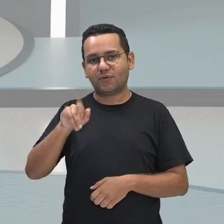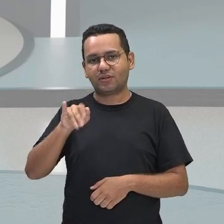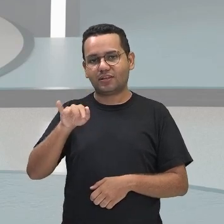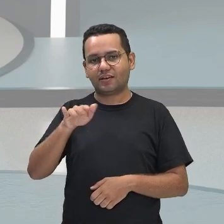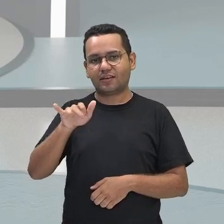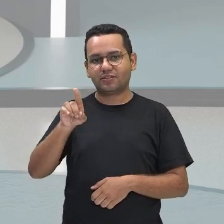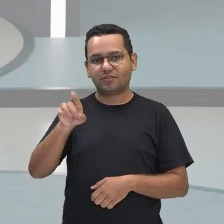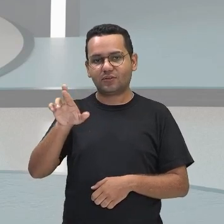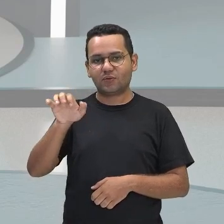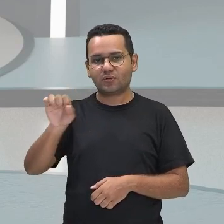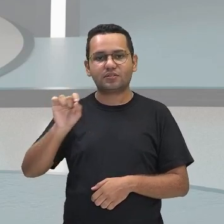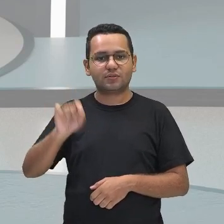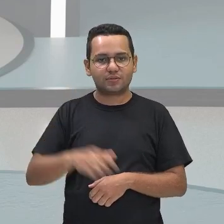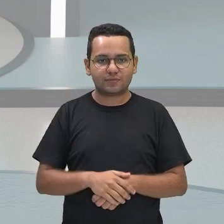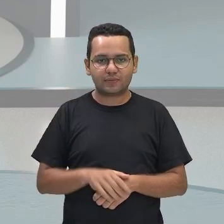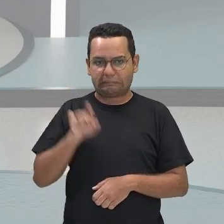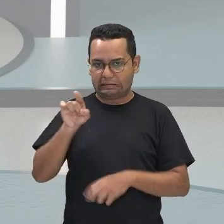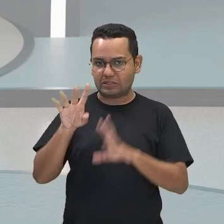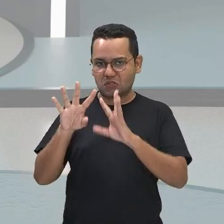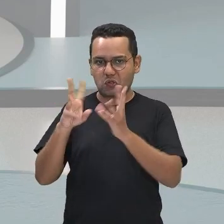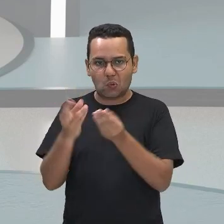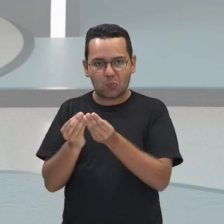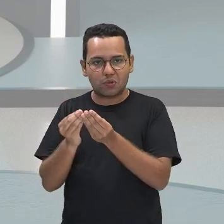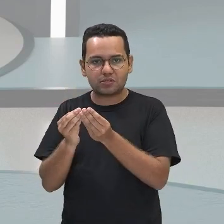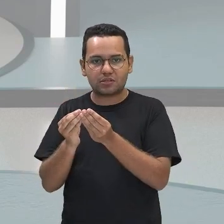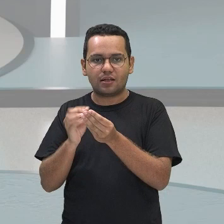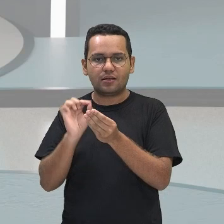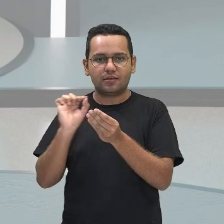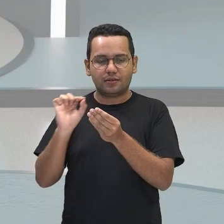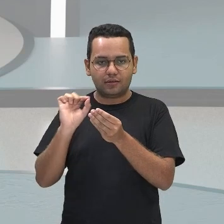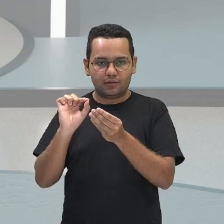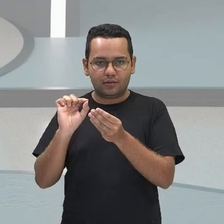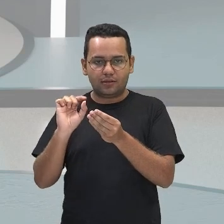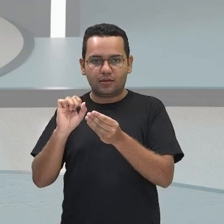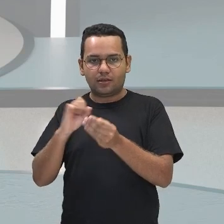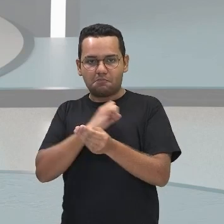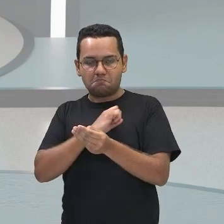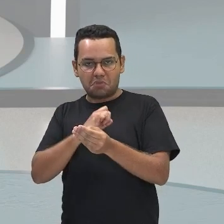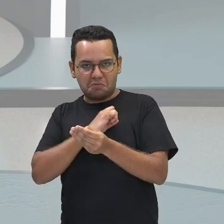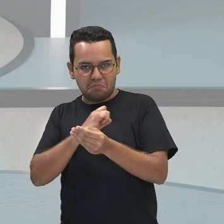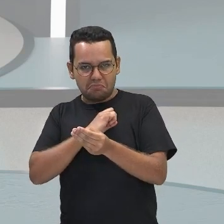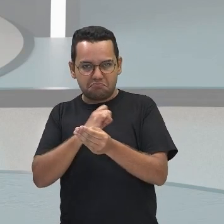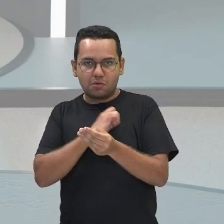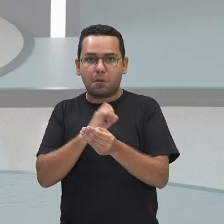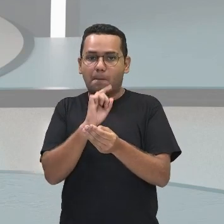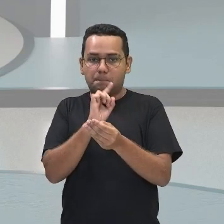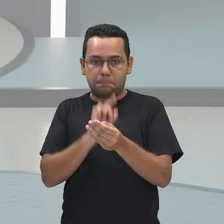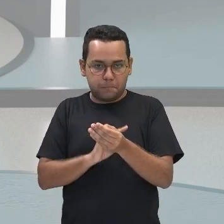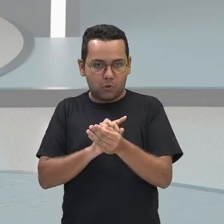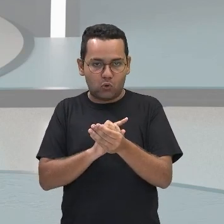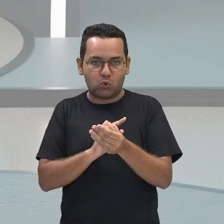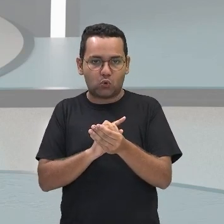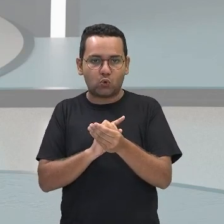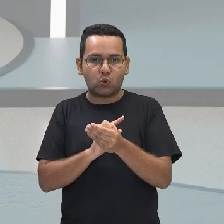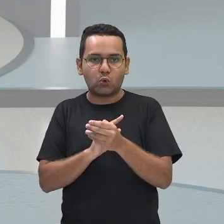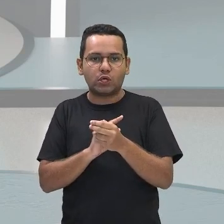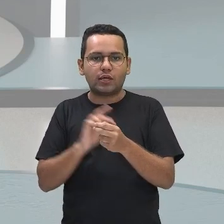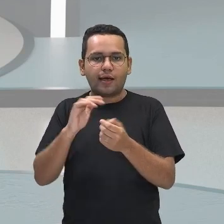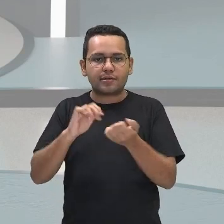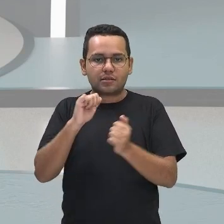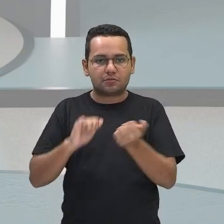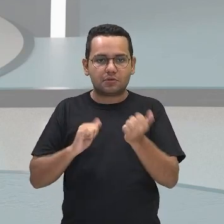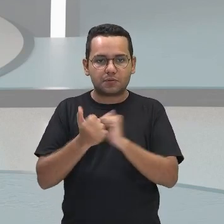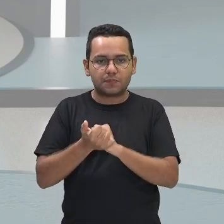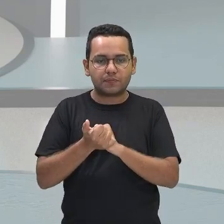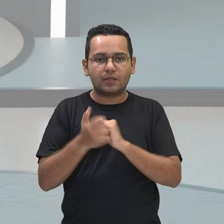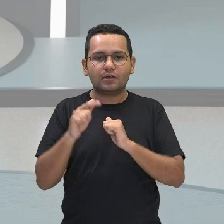podem diminuir o ritmo cardíaco em esportes nos quais a ansiedade e o tremor podem